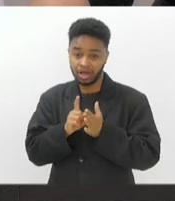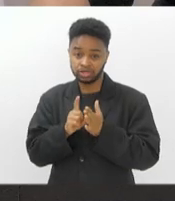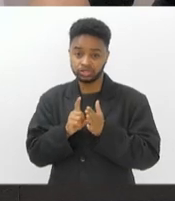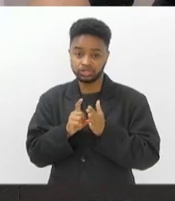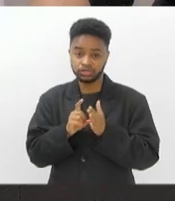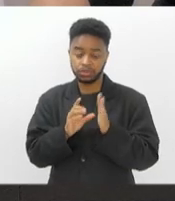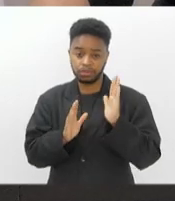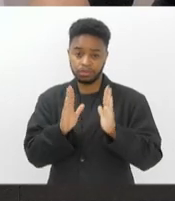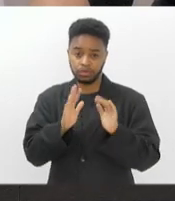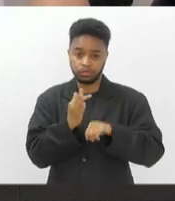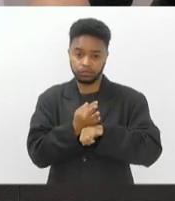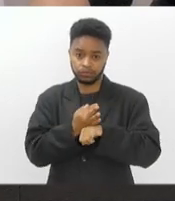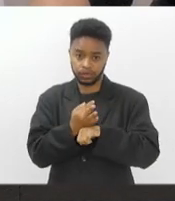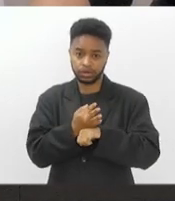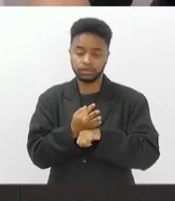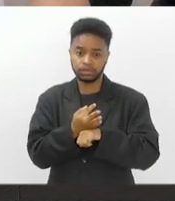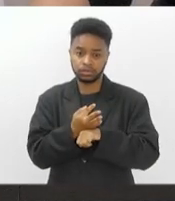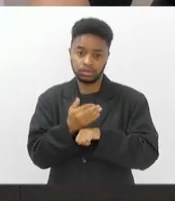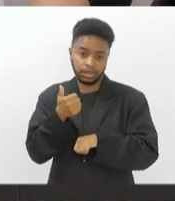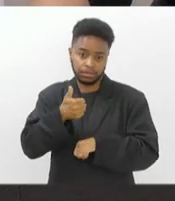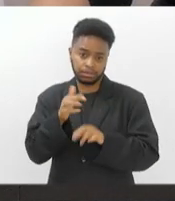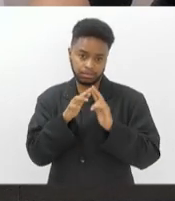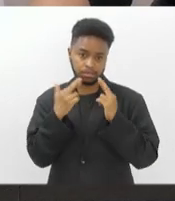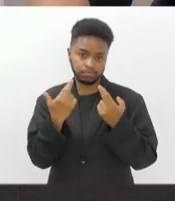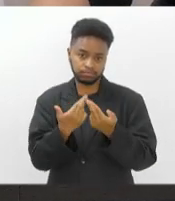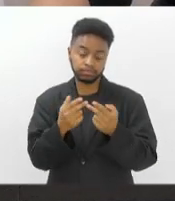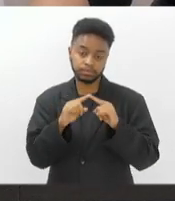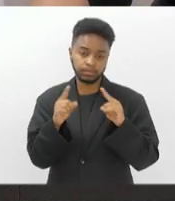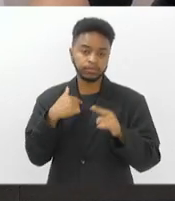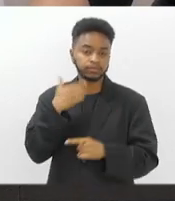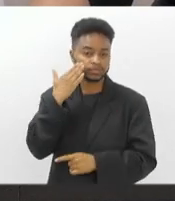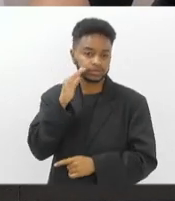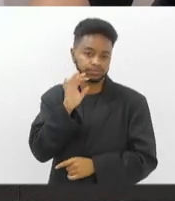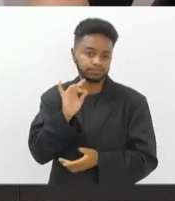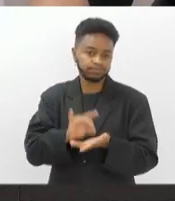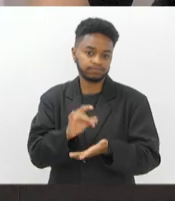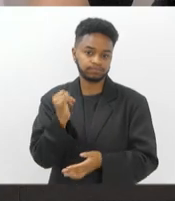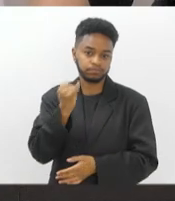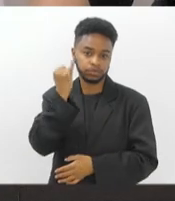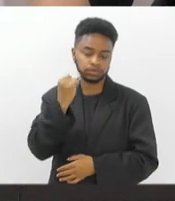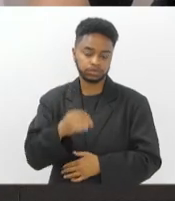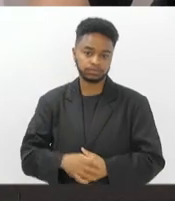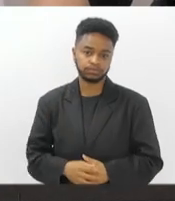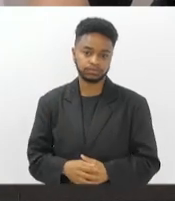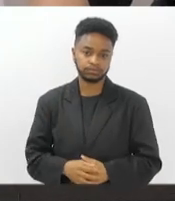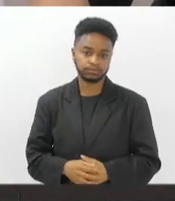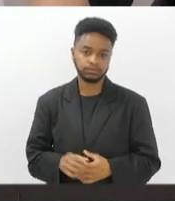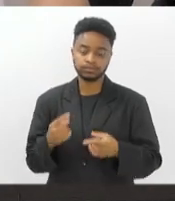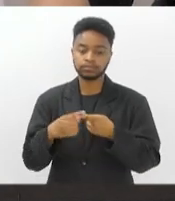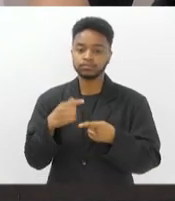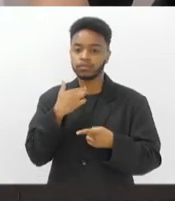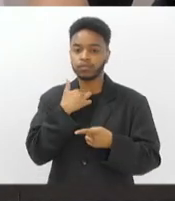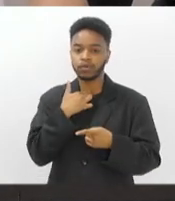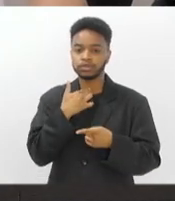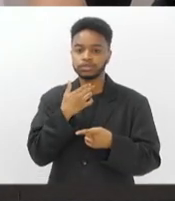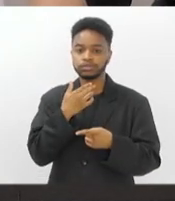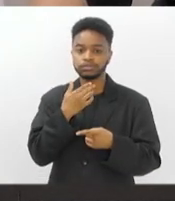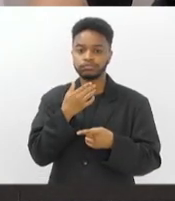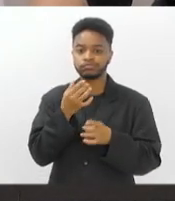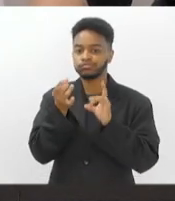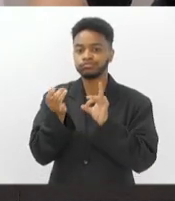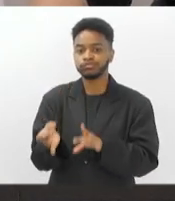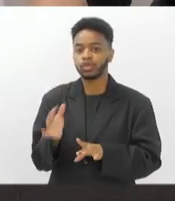menos para a primeira reunião e entendi que era muito necessário a gente não deixar passar o a